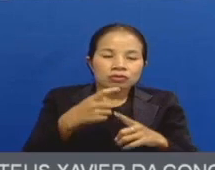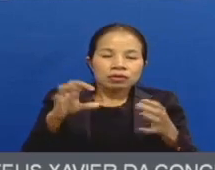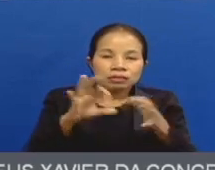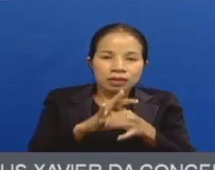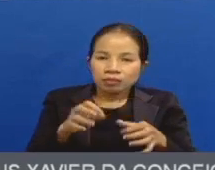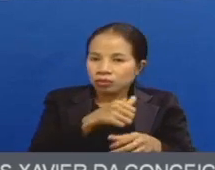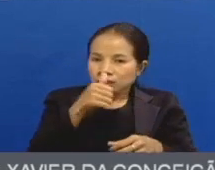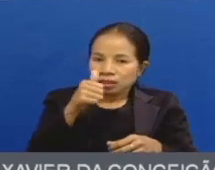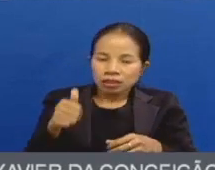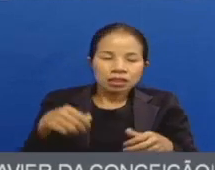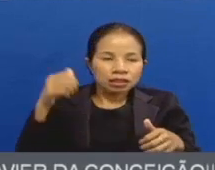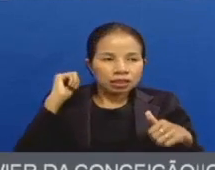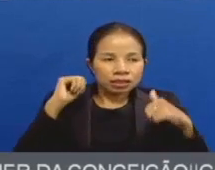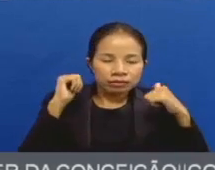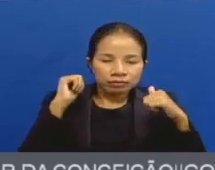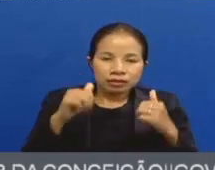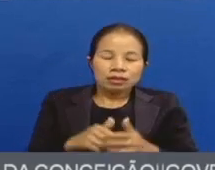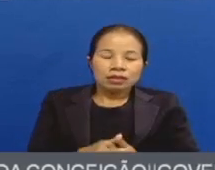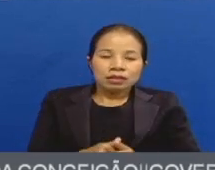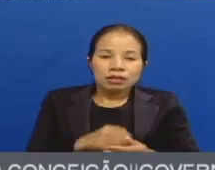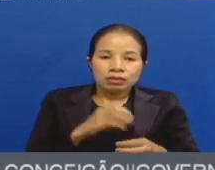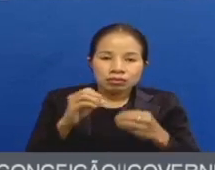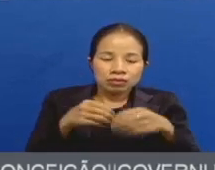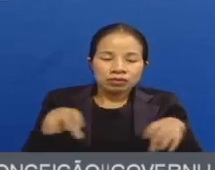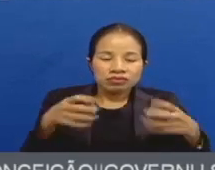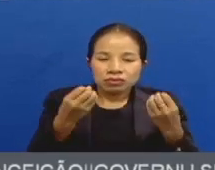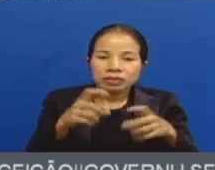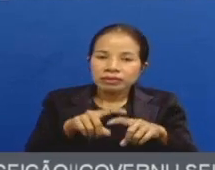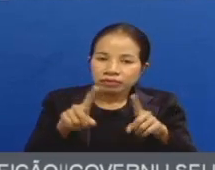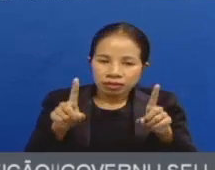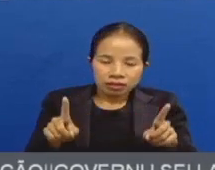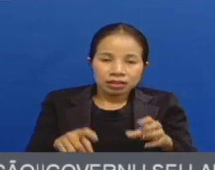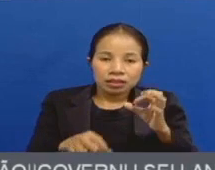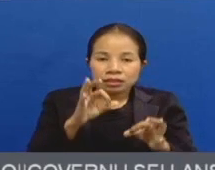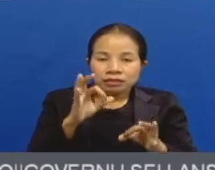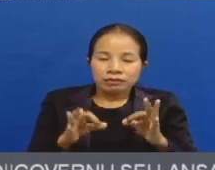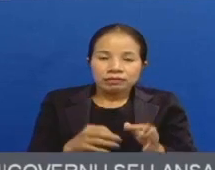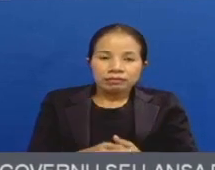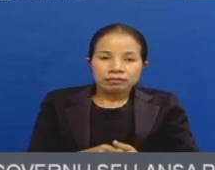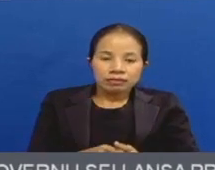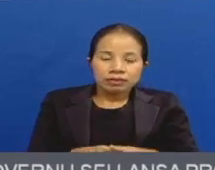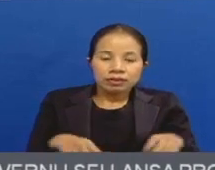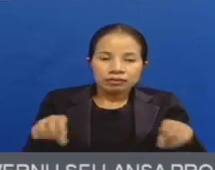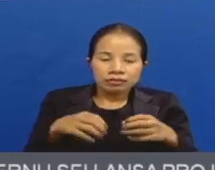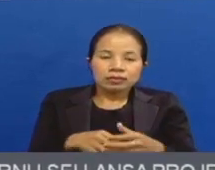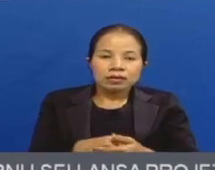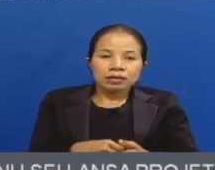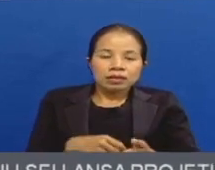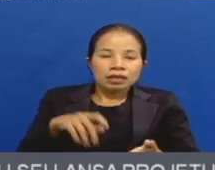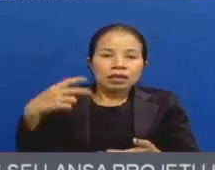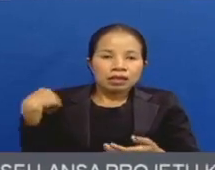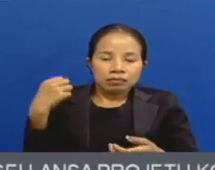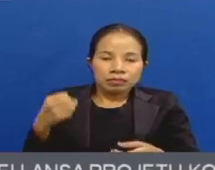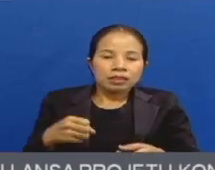membro nini atividade iha area oi-oi. Além de iha área empoderamento economia ba